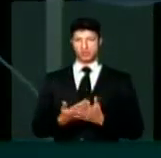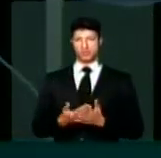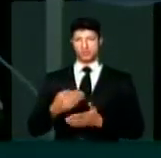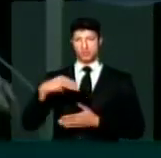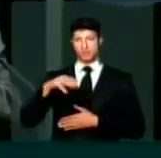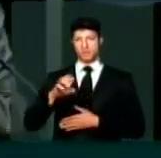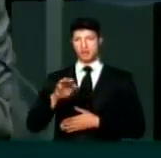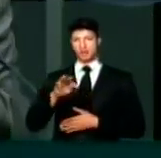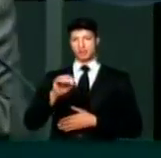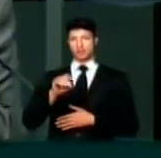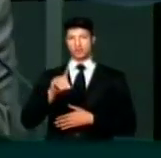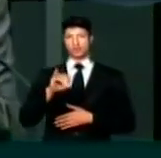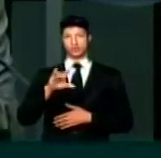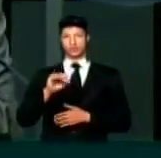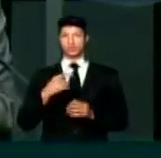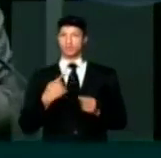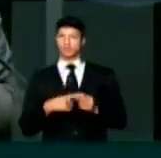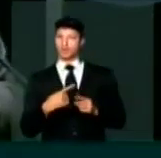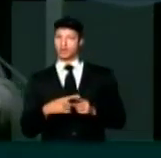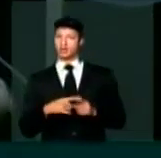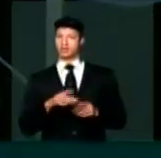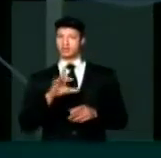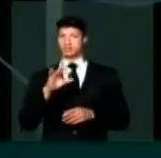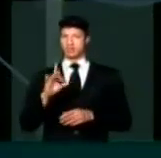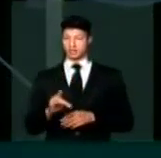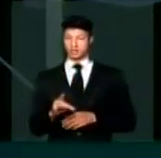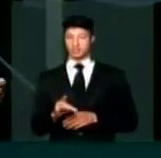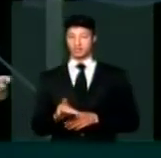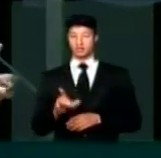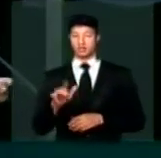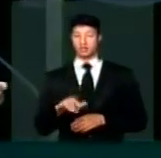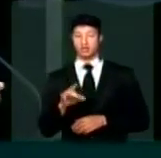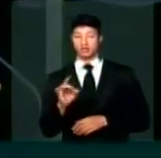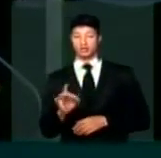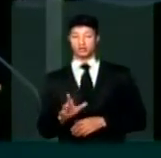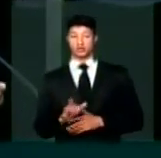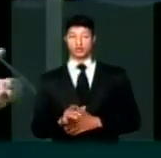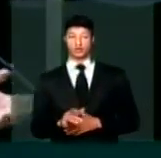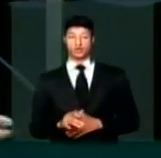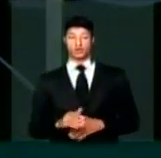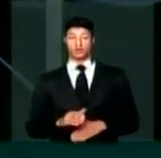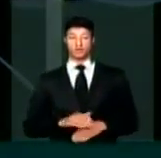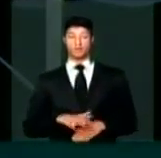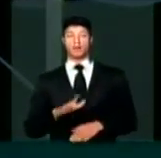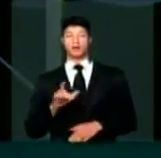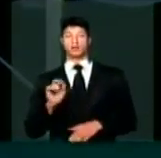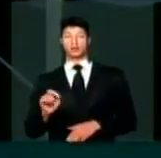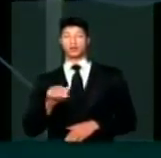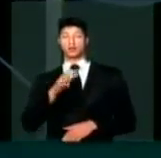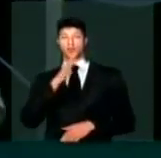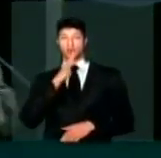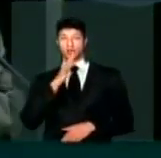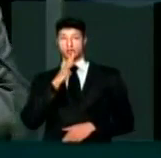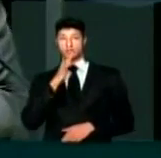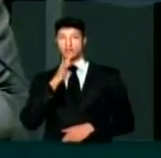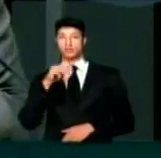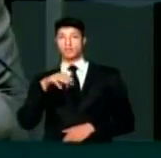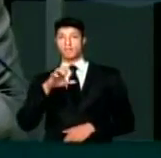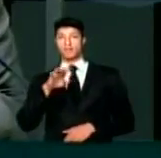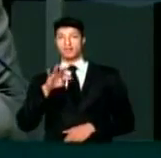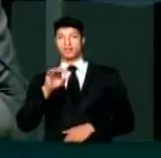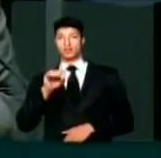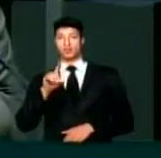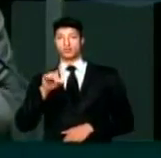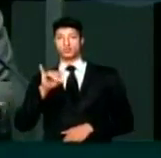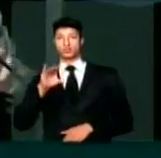metódico, porque a ciência, se não é apenas mais do que o conhecimento